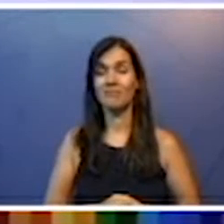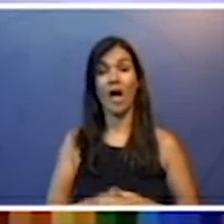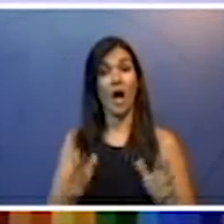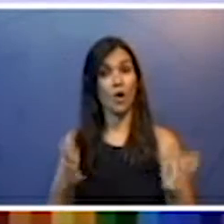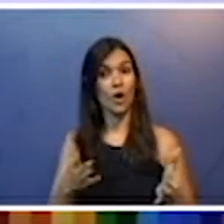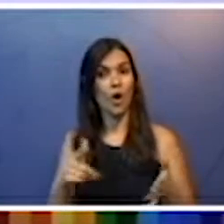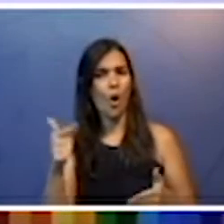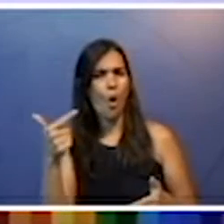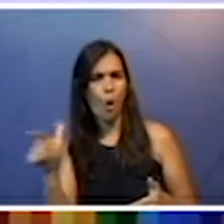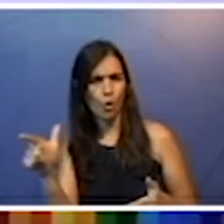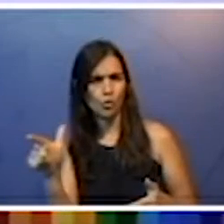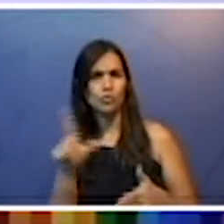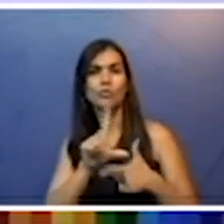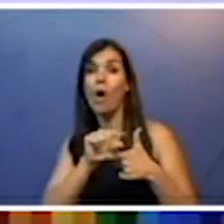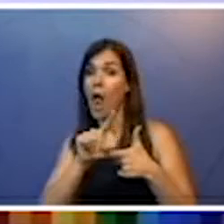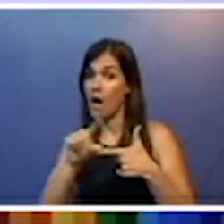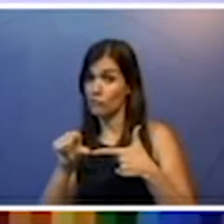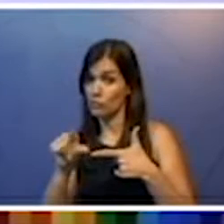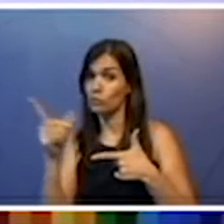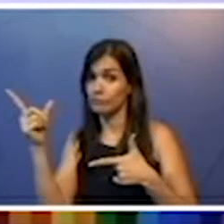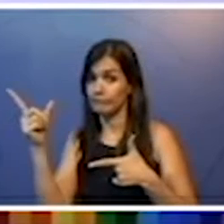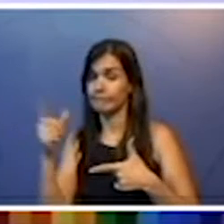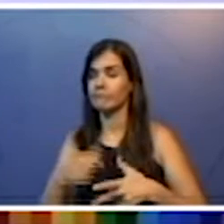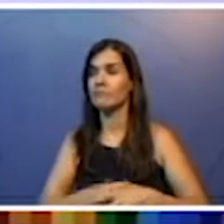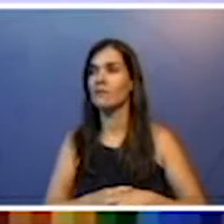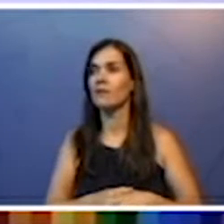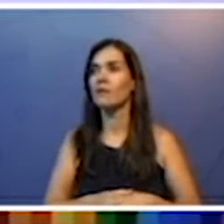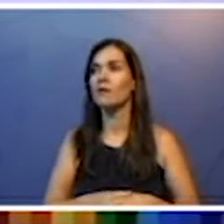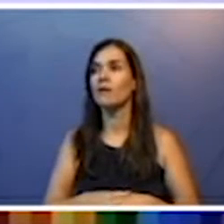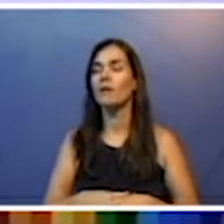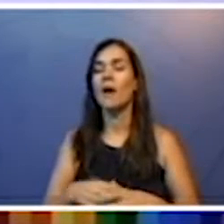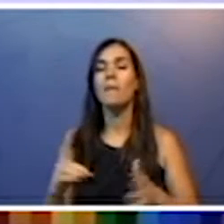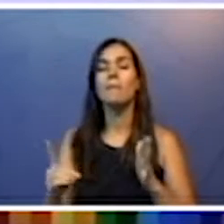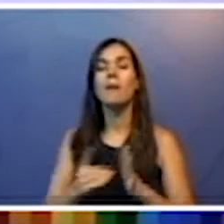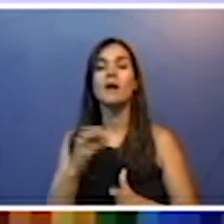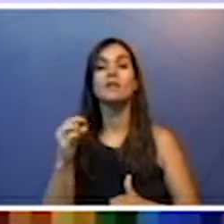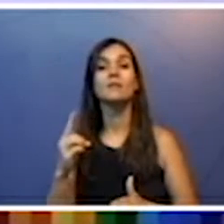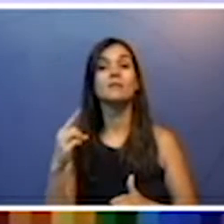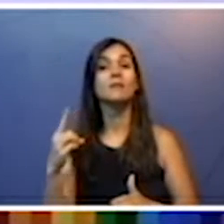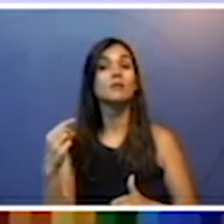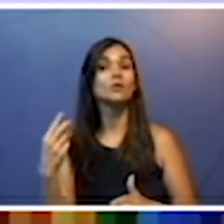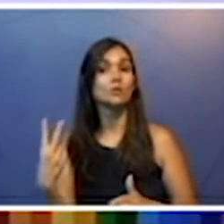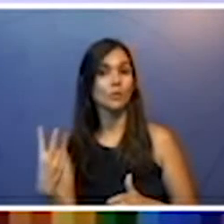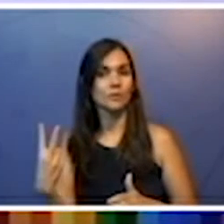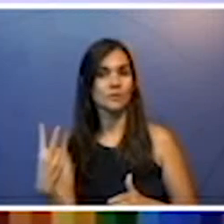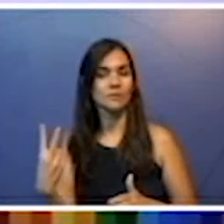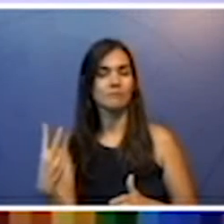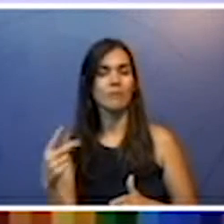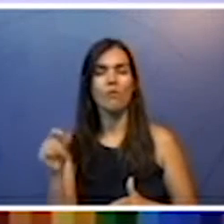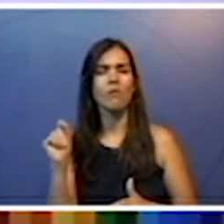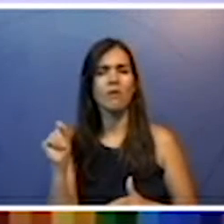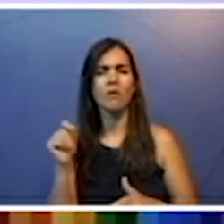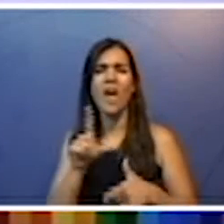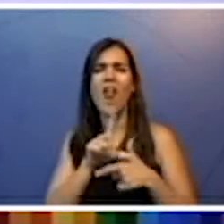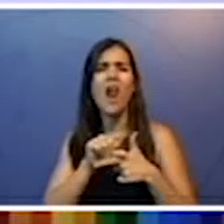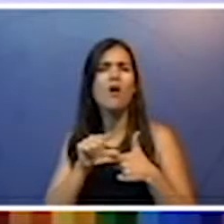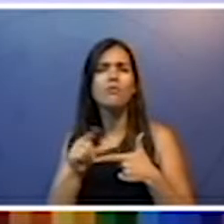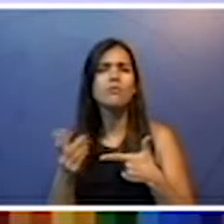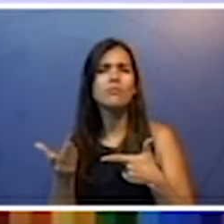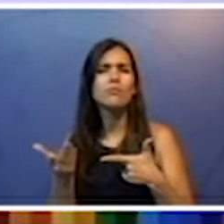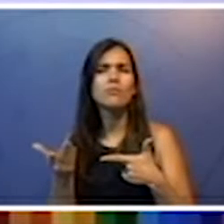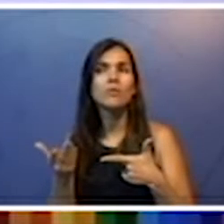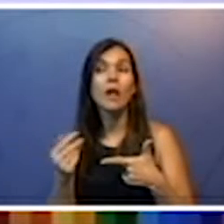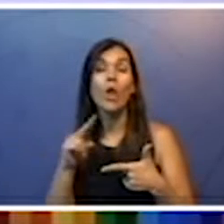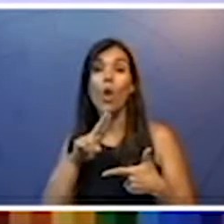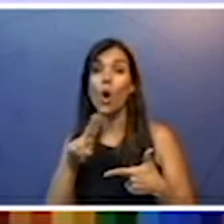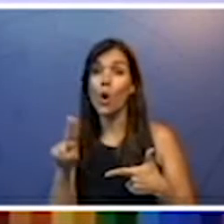Agora aqui nós temos um outro gráfico lá na página 112, que é o gráfico, tem um